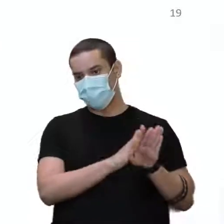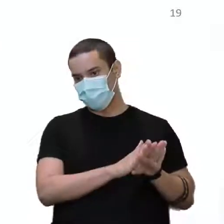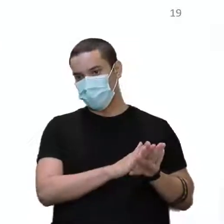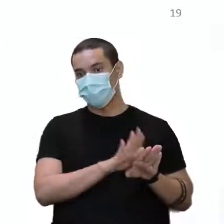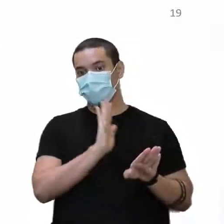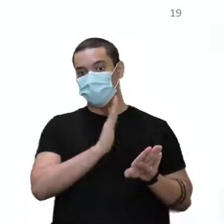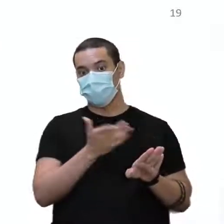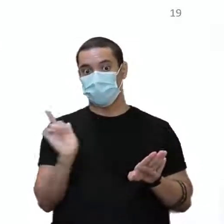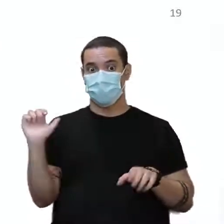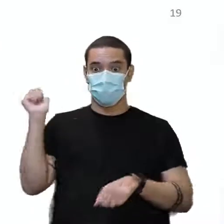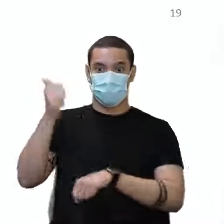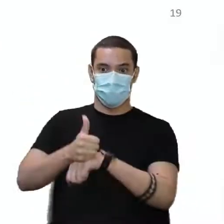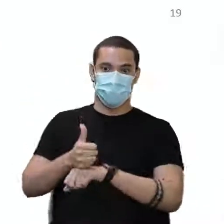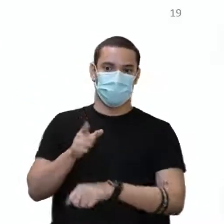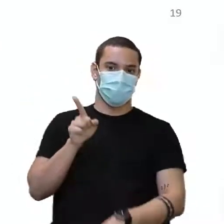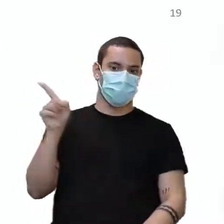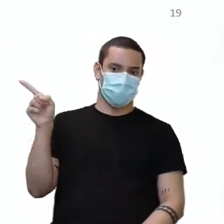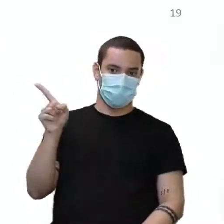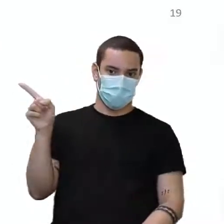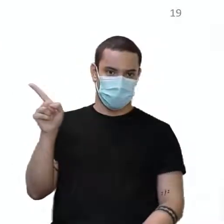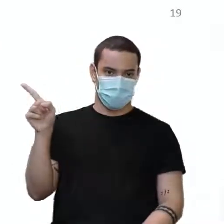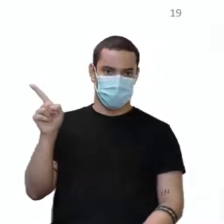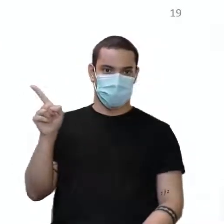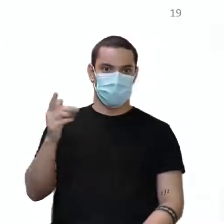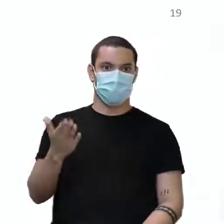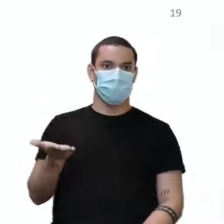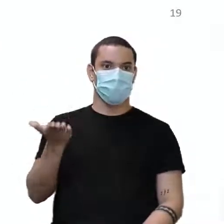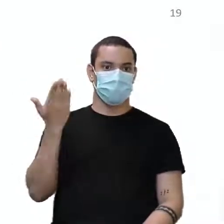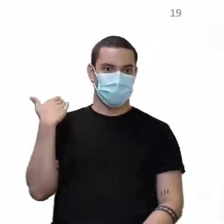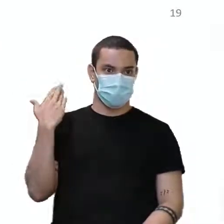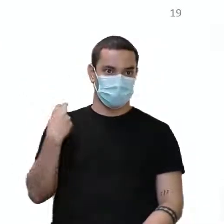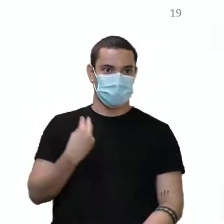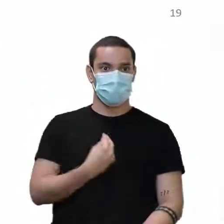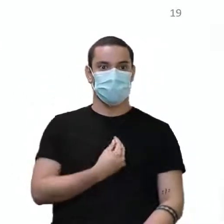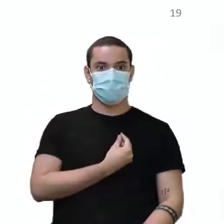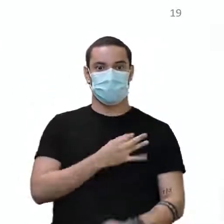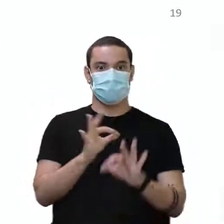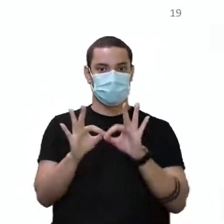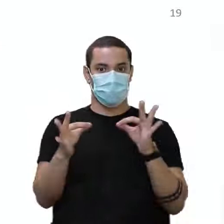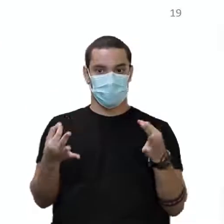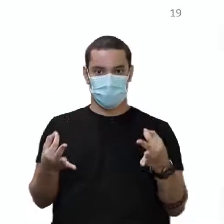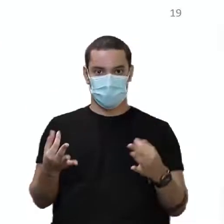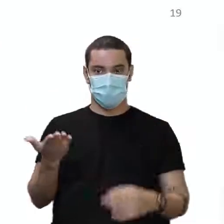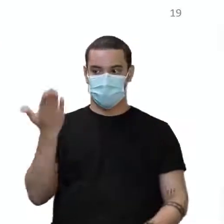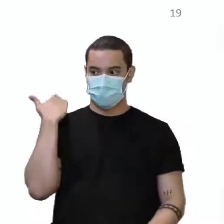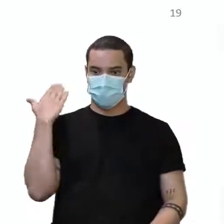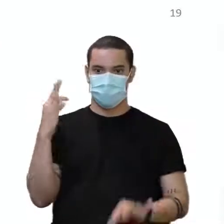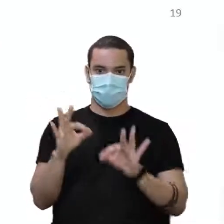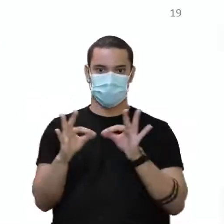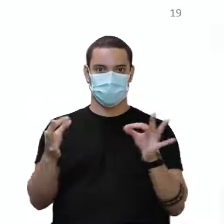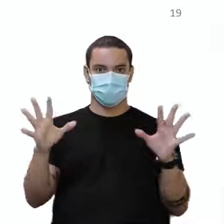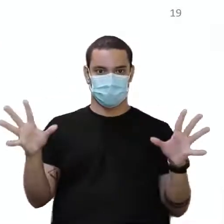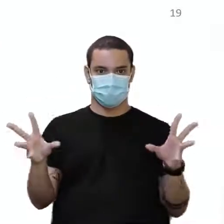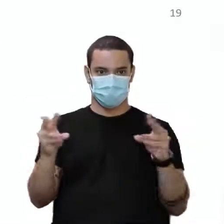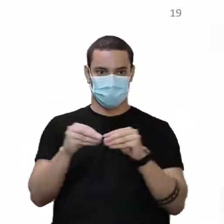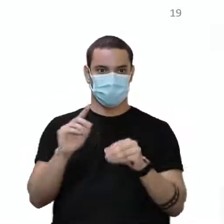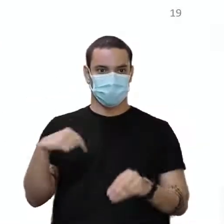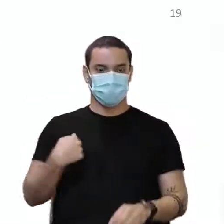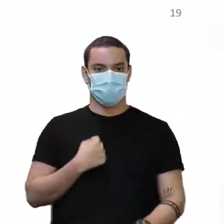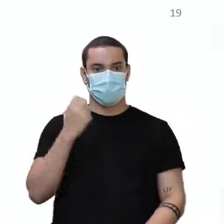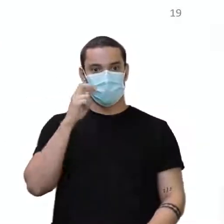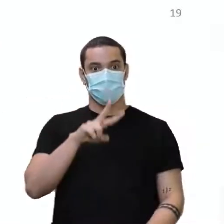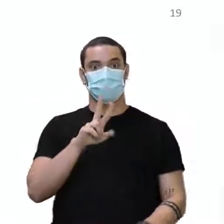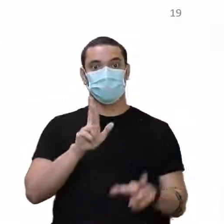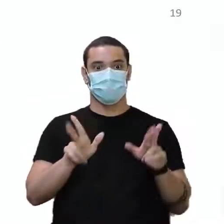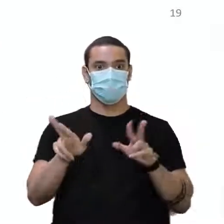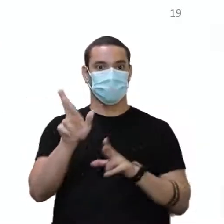perfeito, só dele, e a gente vai inserir o passado simples também. Aqui, pra gente ver essa diferença dos